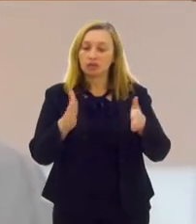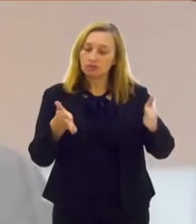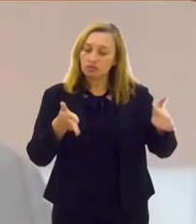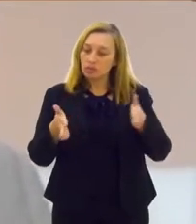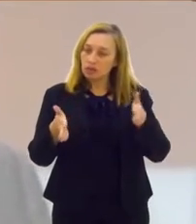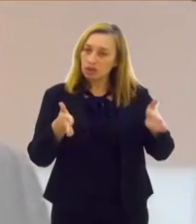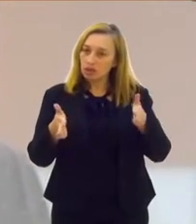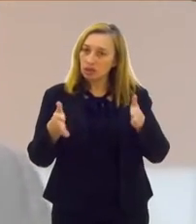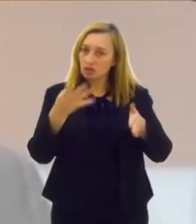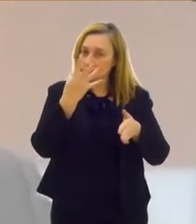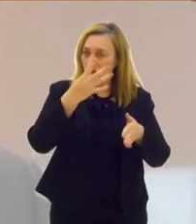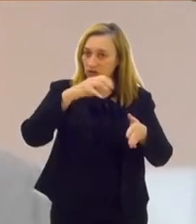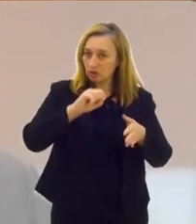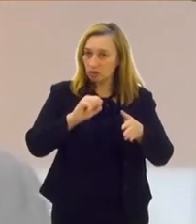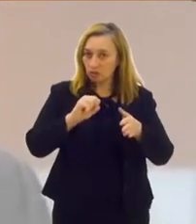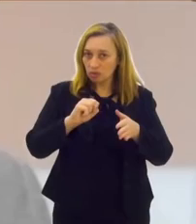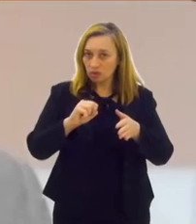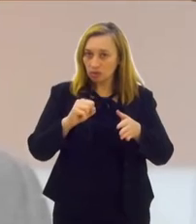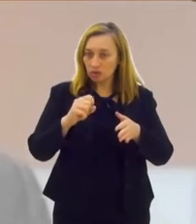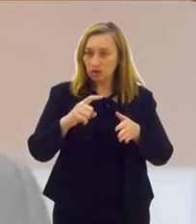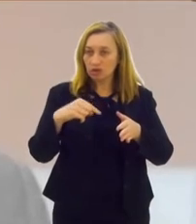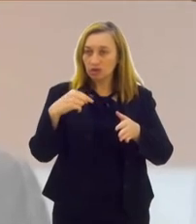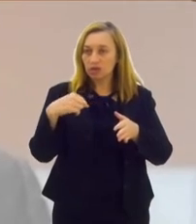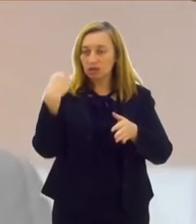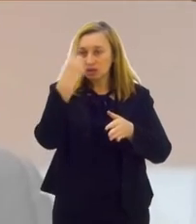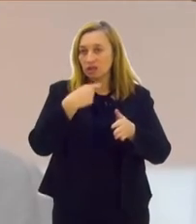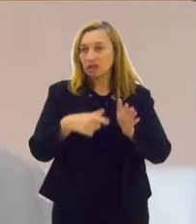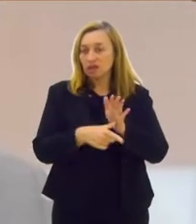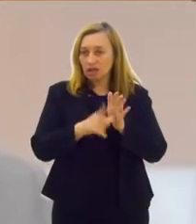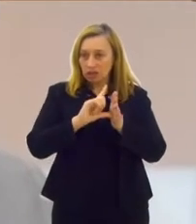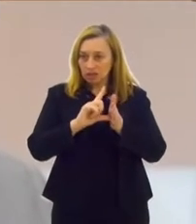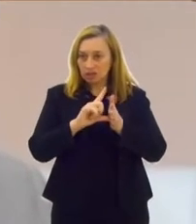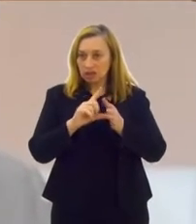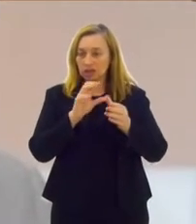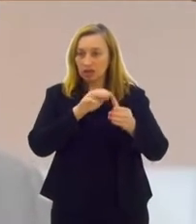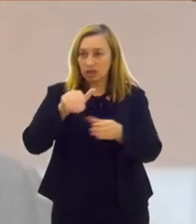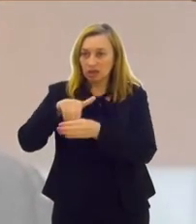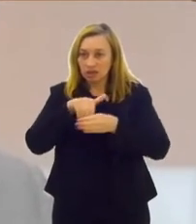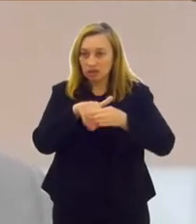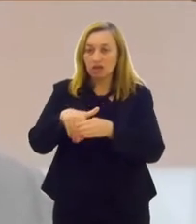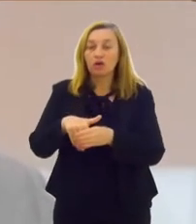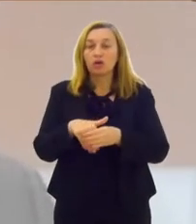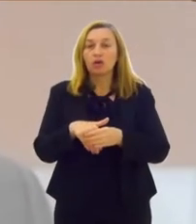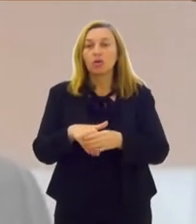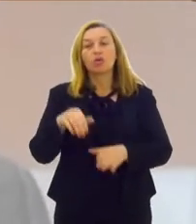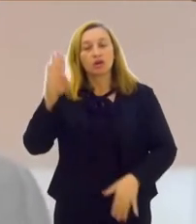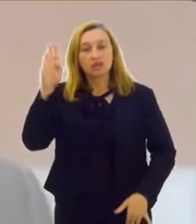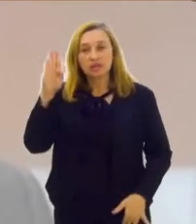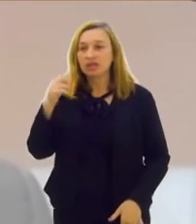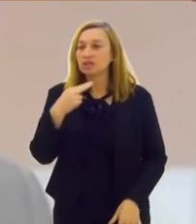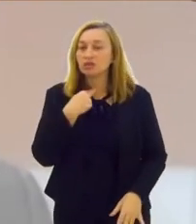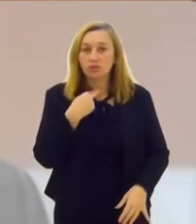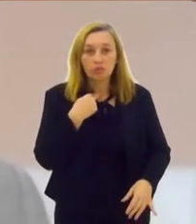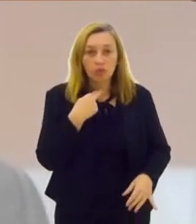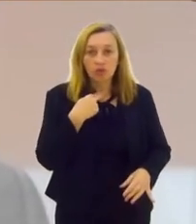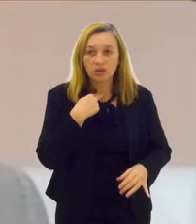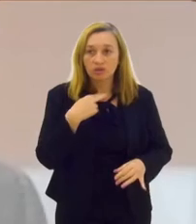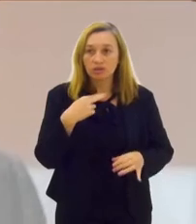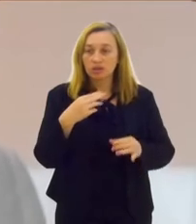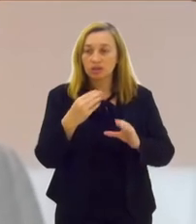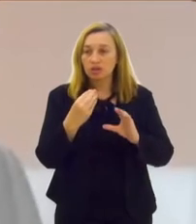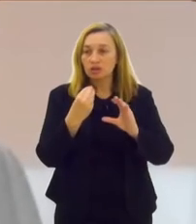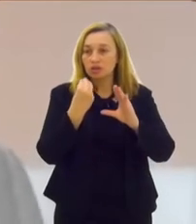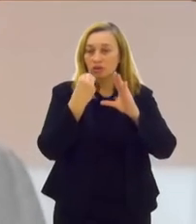nesse período de 48 horas antes da eleição, o candidato, o partido não podem mais postar conteúdo novo nas suas